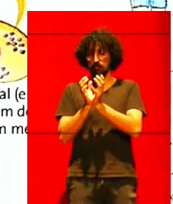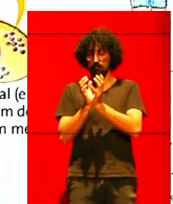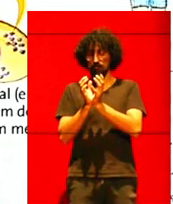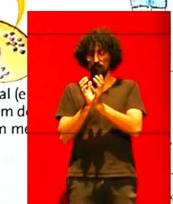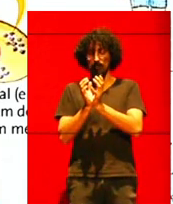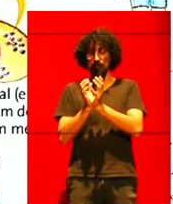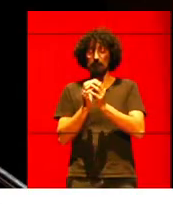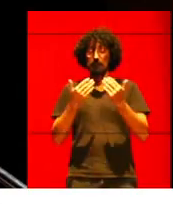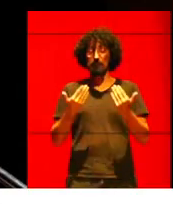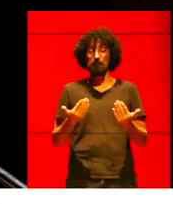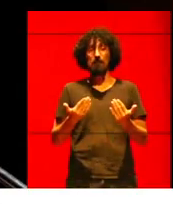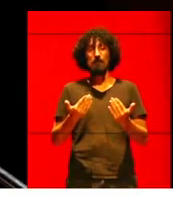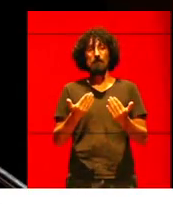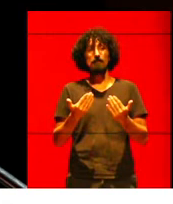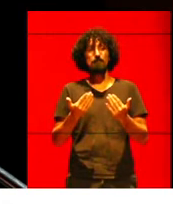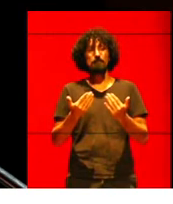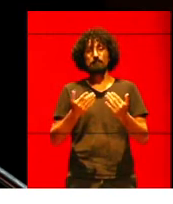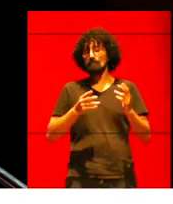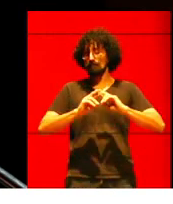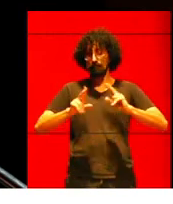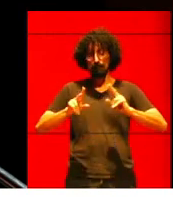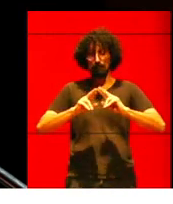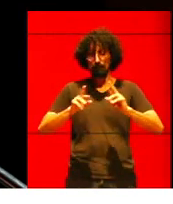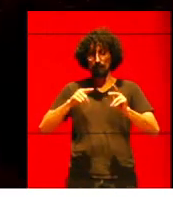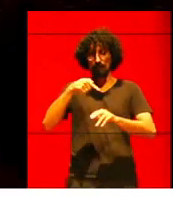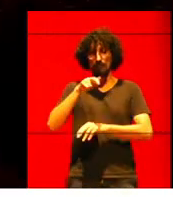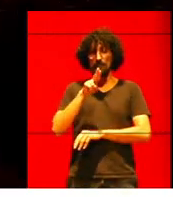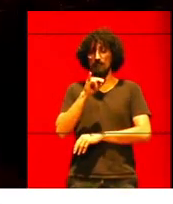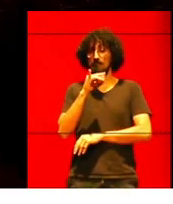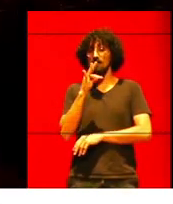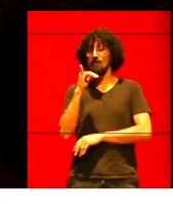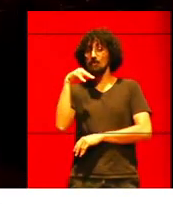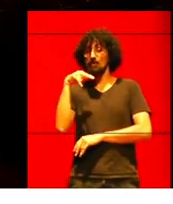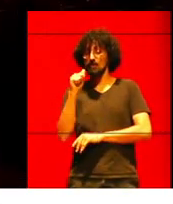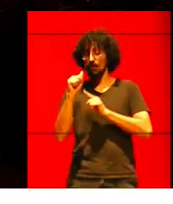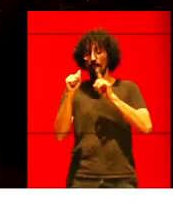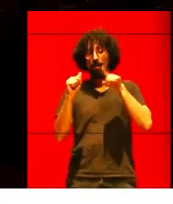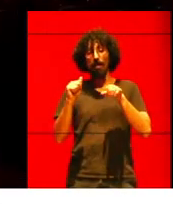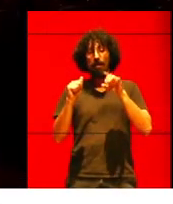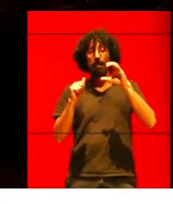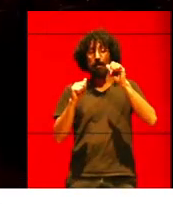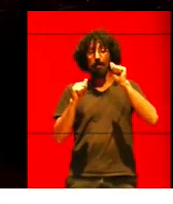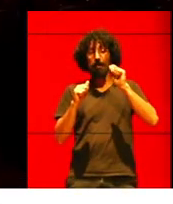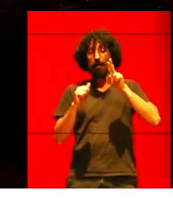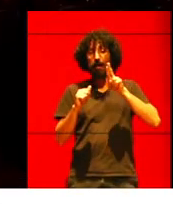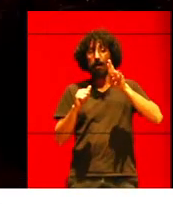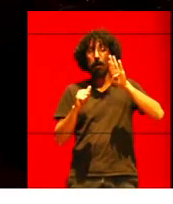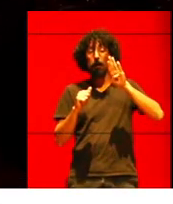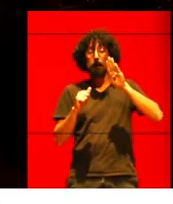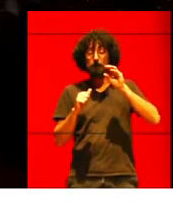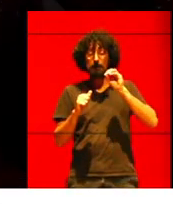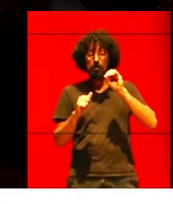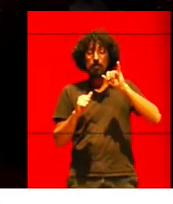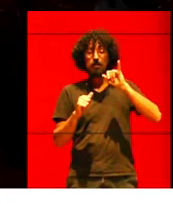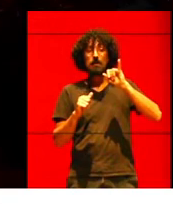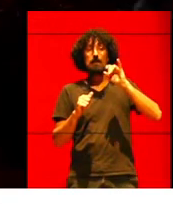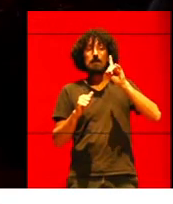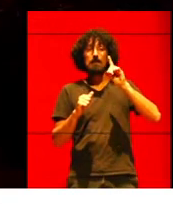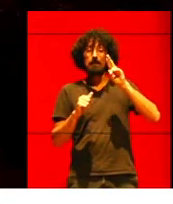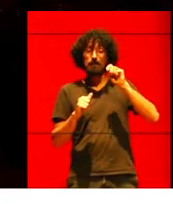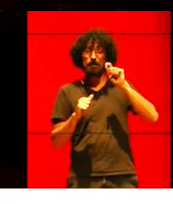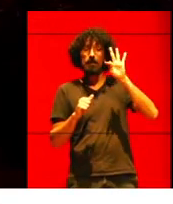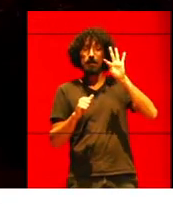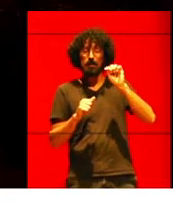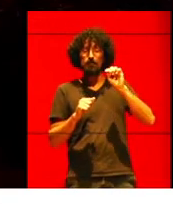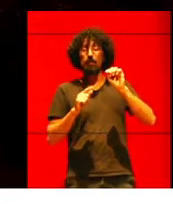e não tem nada a ver com quitina. Quitina é um carboidrato. Onde mais, professor, encontra quitina? Você encontra